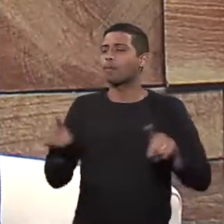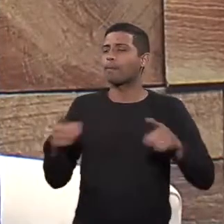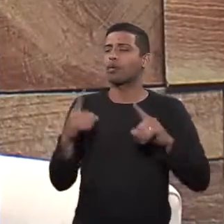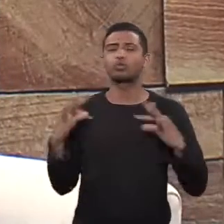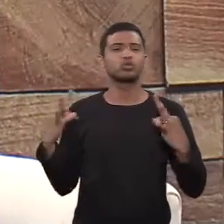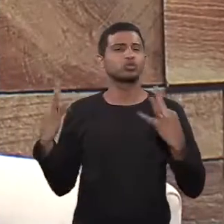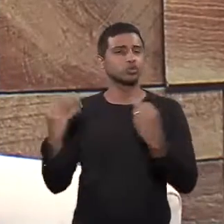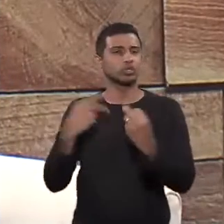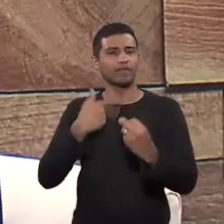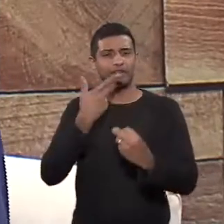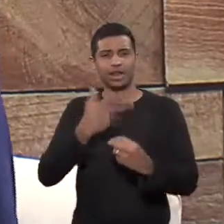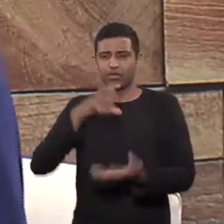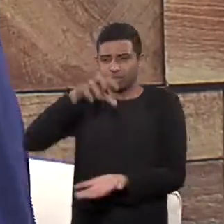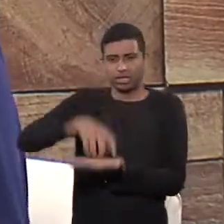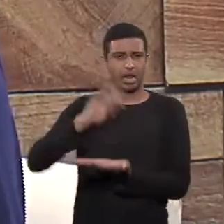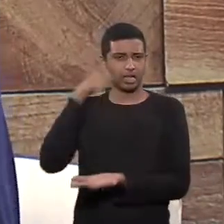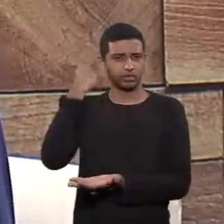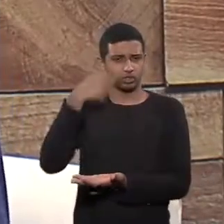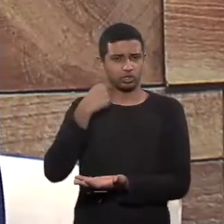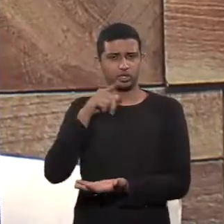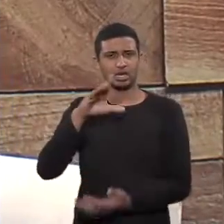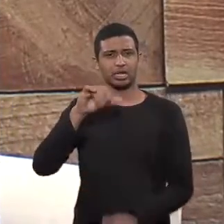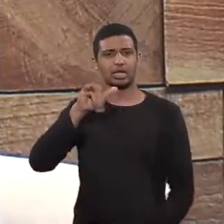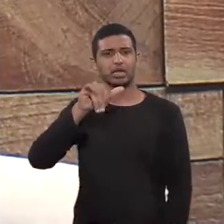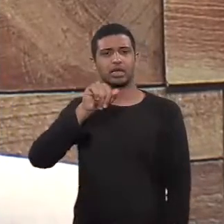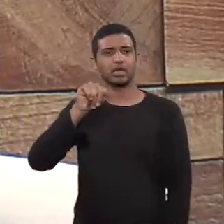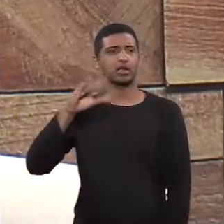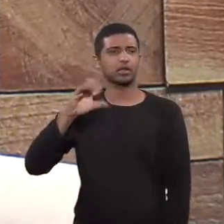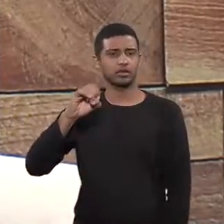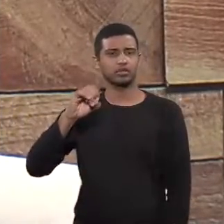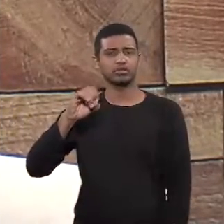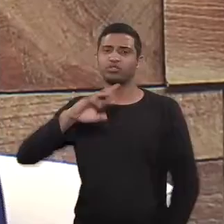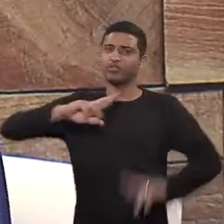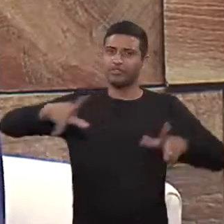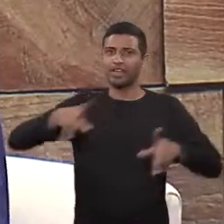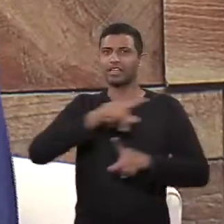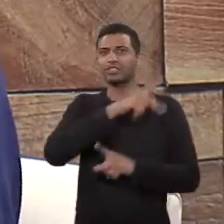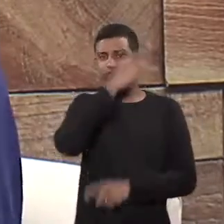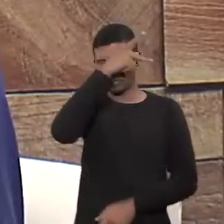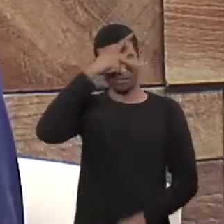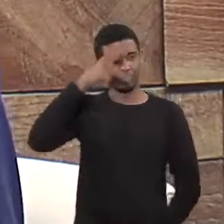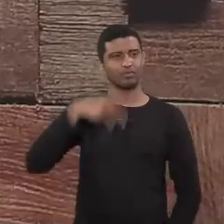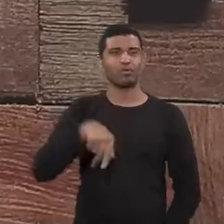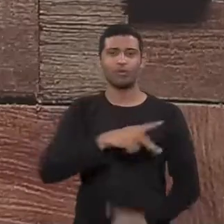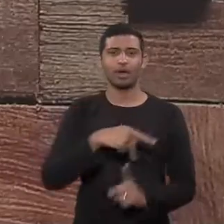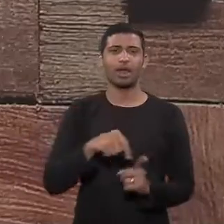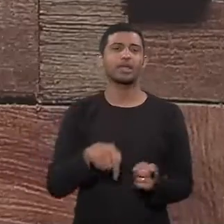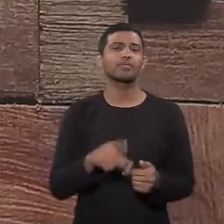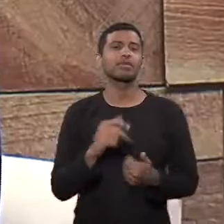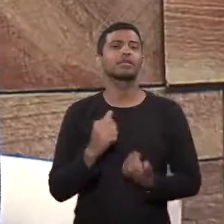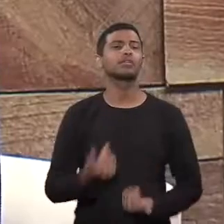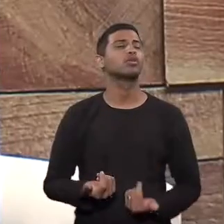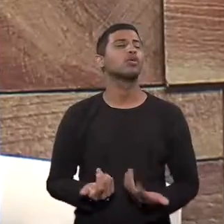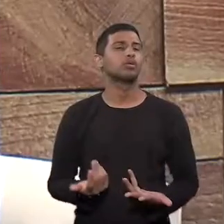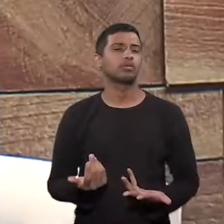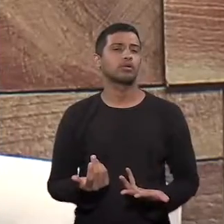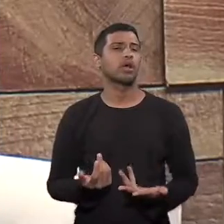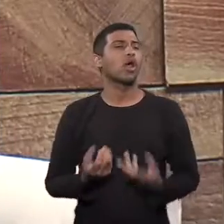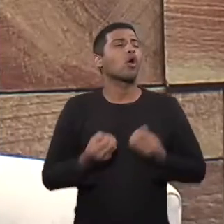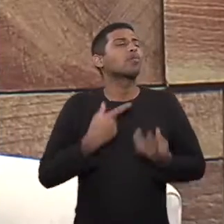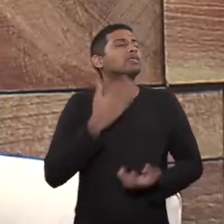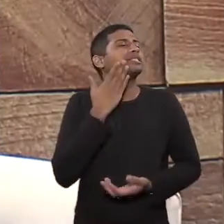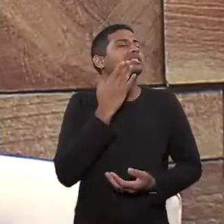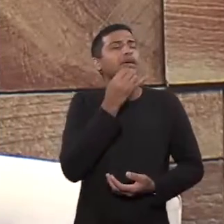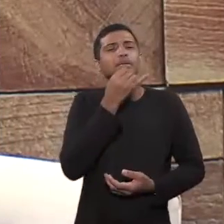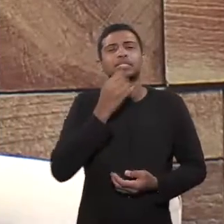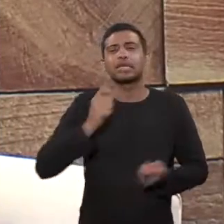forma geral, o cenário artístico clássico, ele é muito mais restrito que o popular, aqui no Brasil principalmente. O que você acha que pode ser feito para